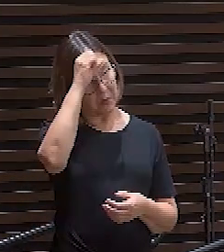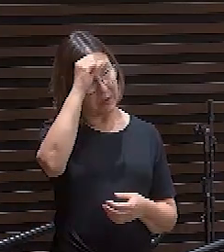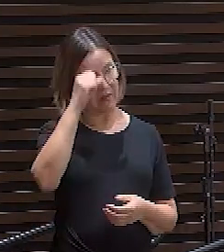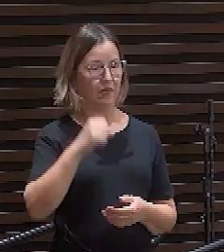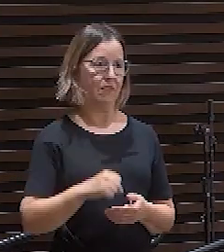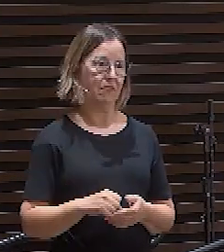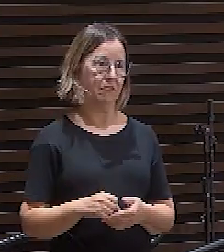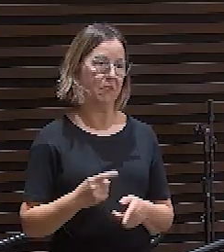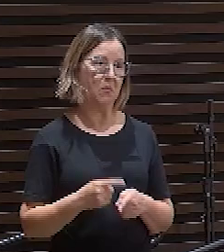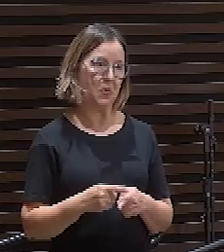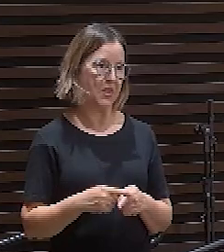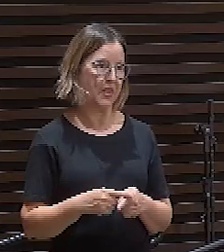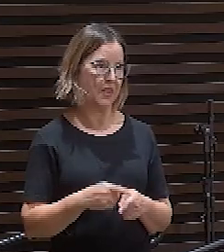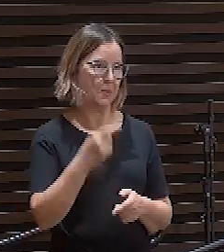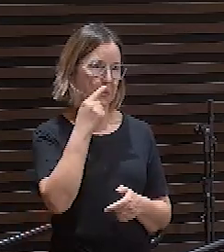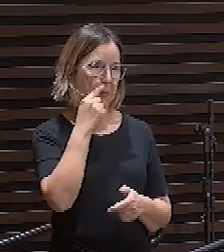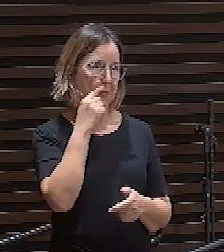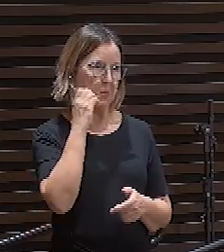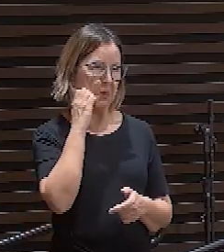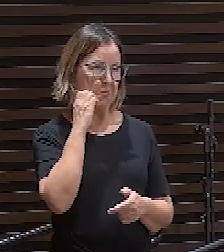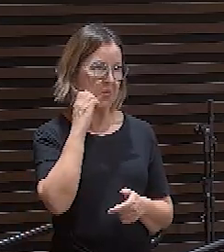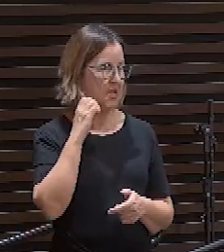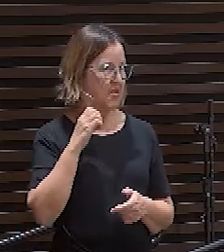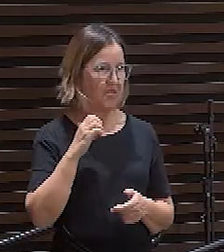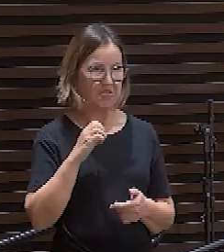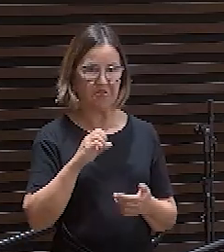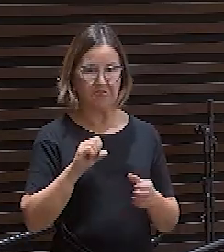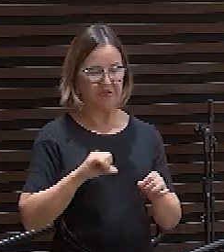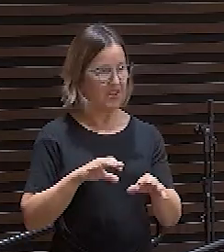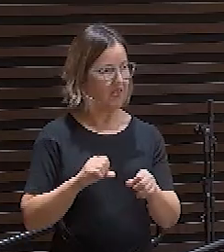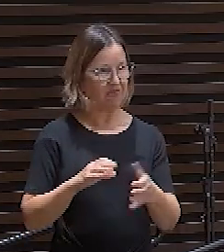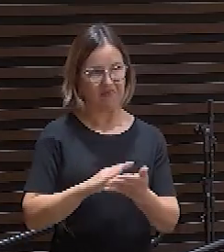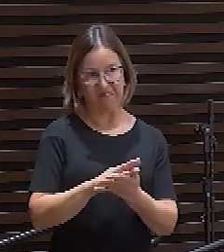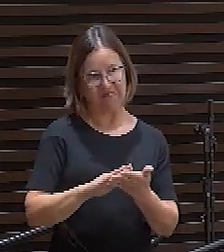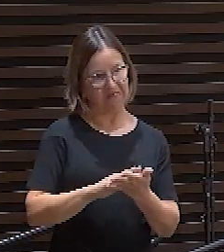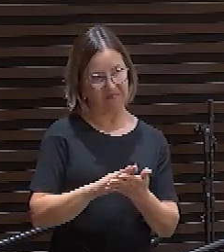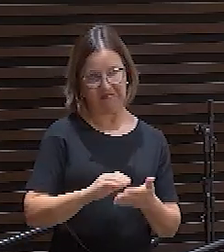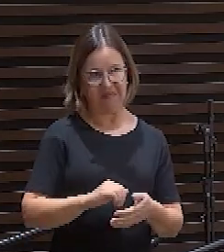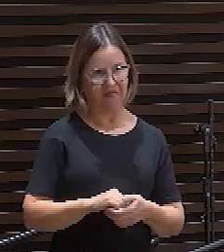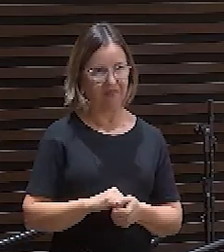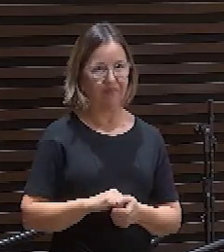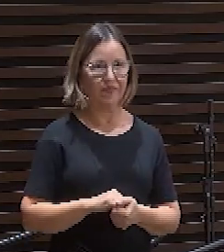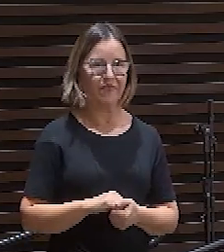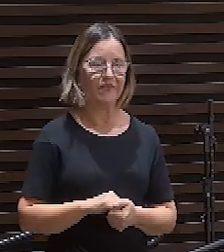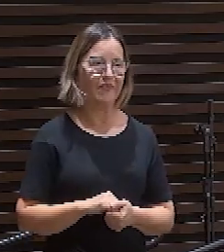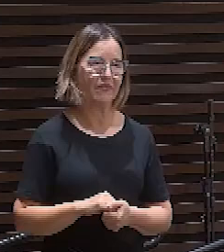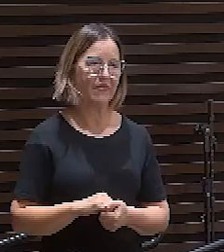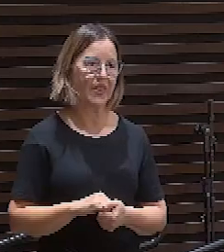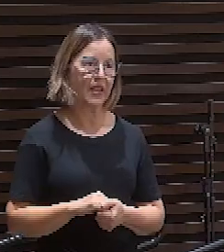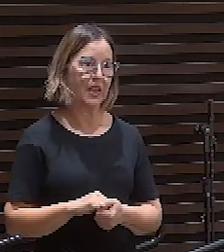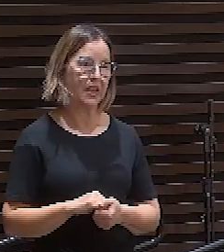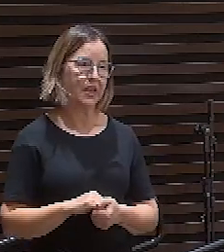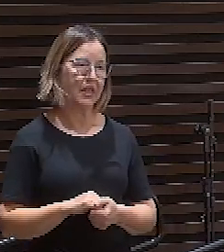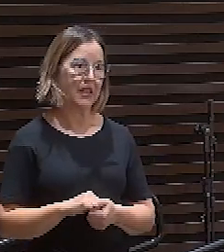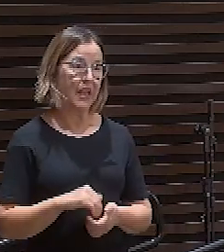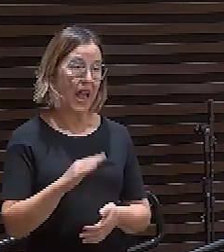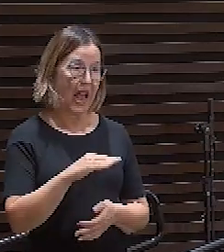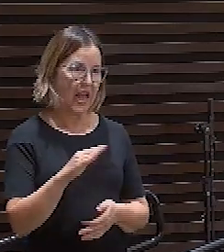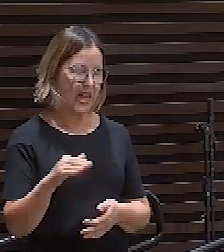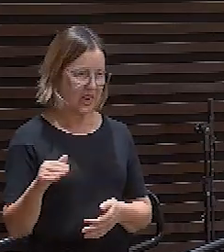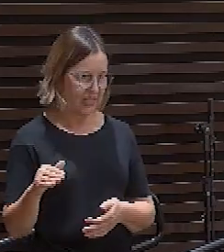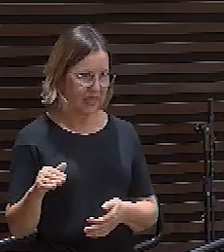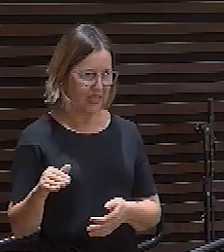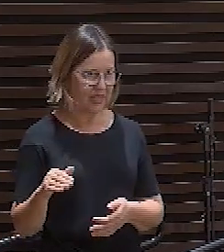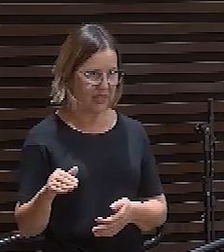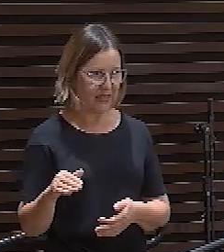A criança é uma esponja nova. O que você jogar ali, ela vai